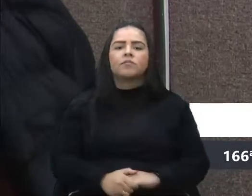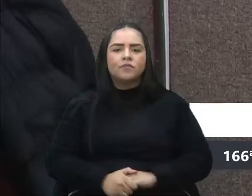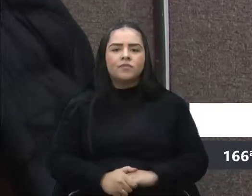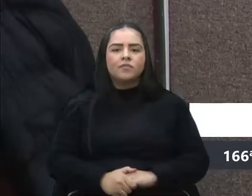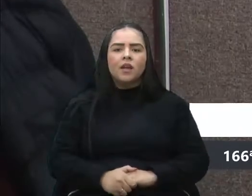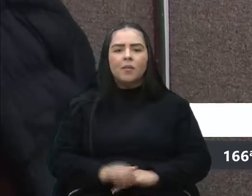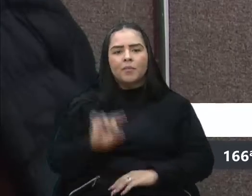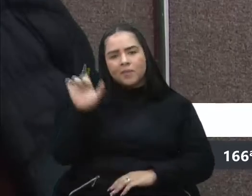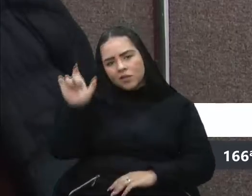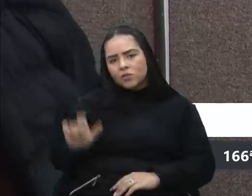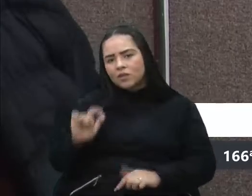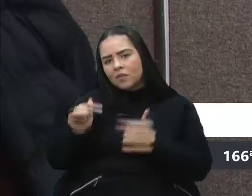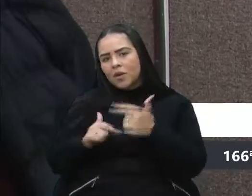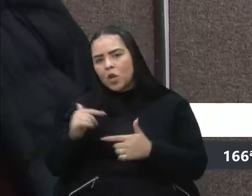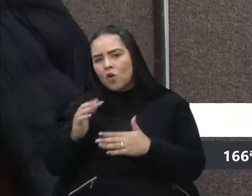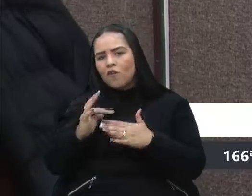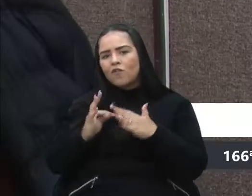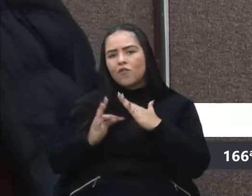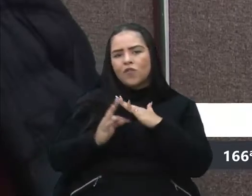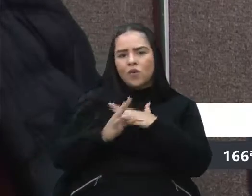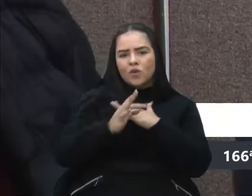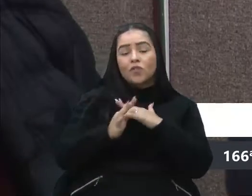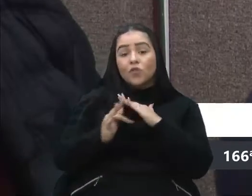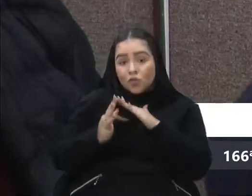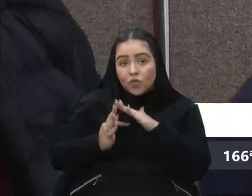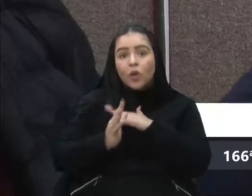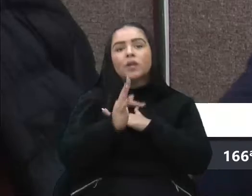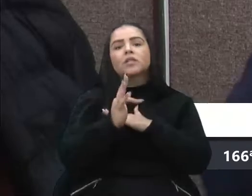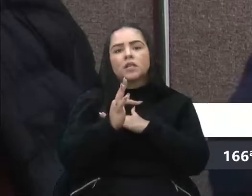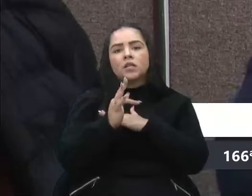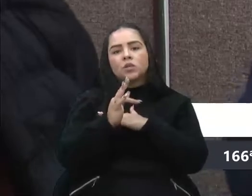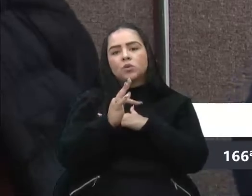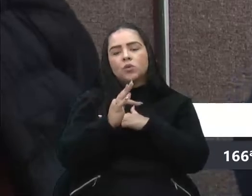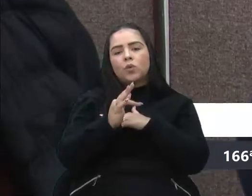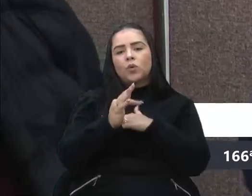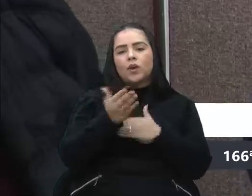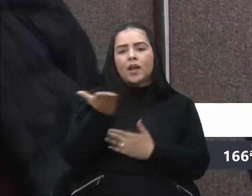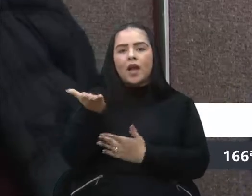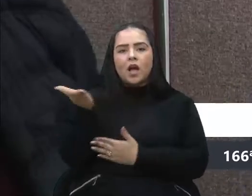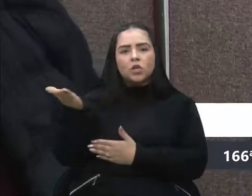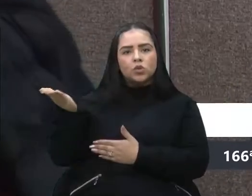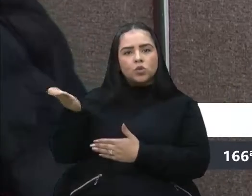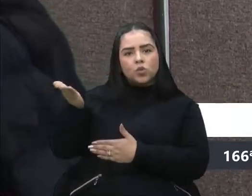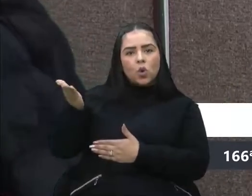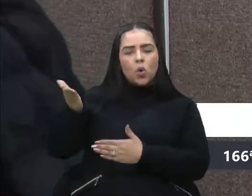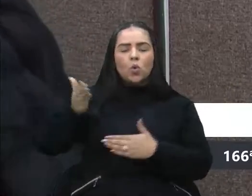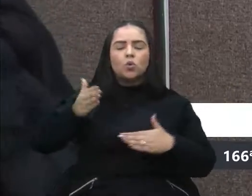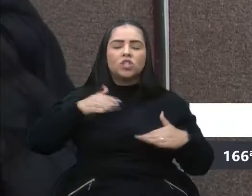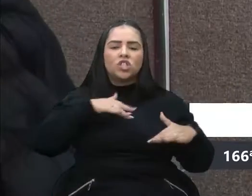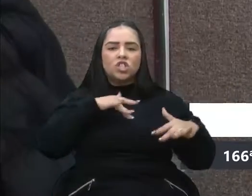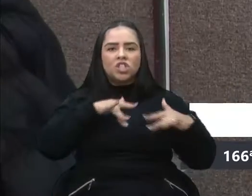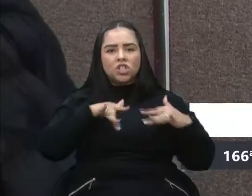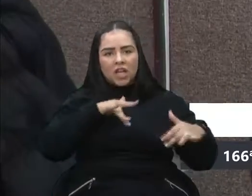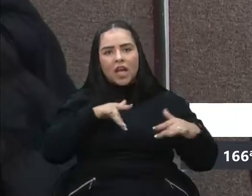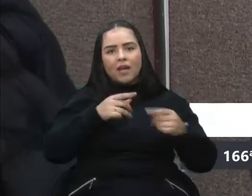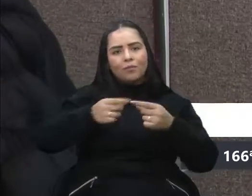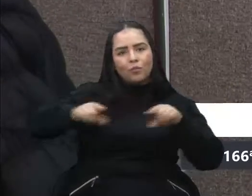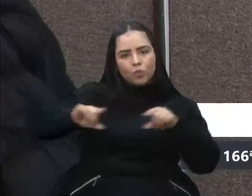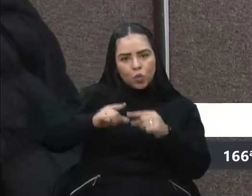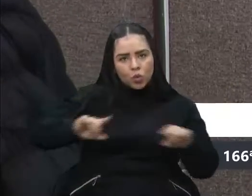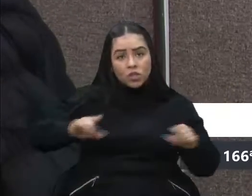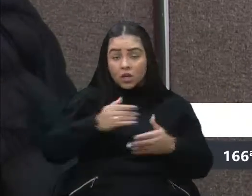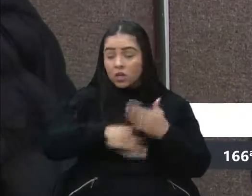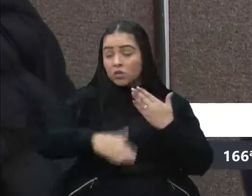prestador de serviço, fornecedor, garçom, DJ, músico, sonorização, toda a cadeia de evento